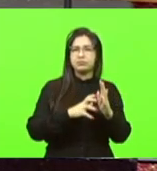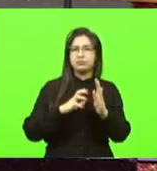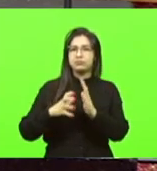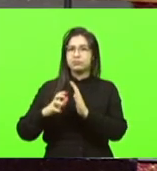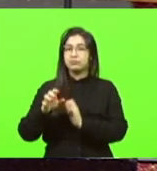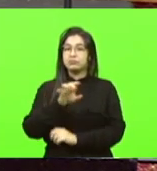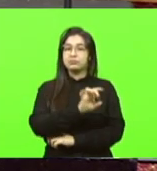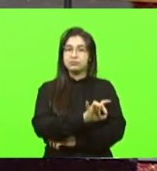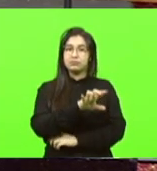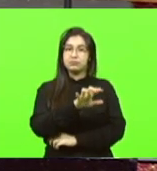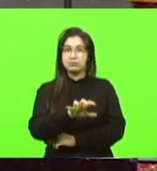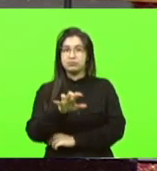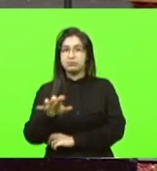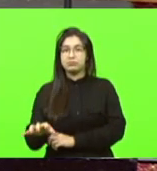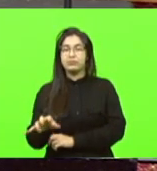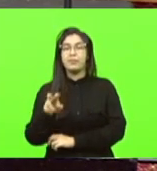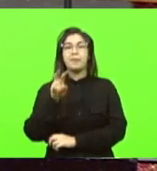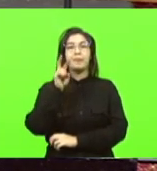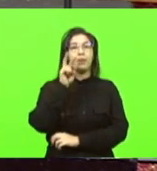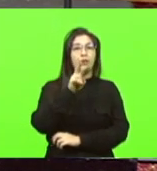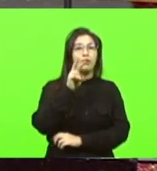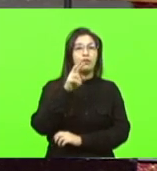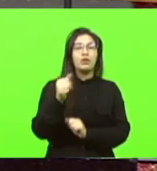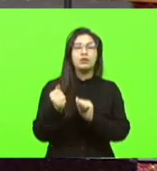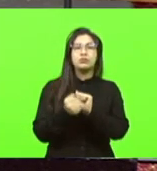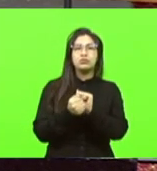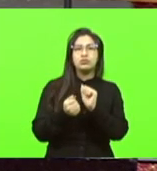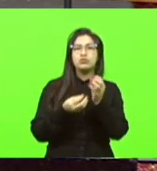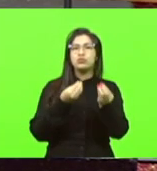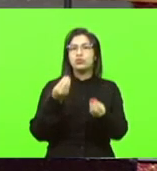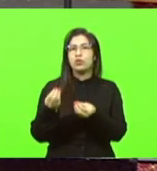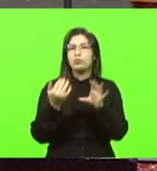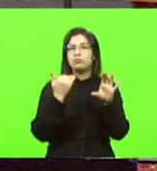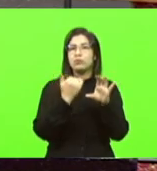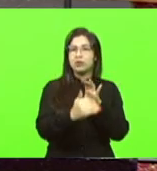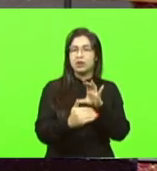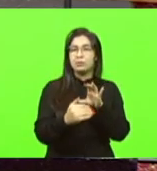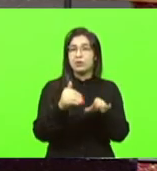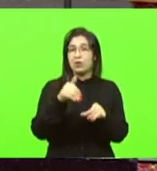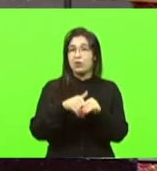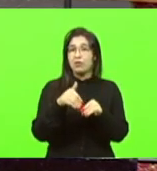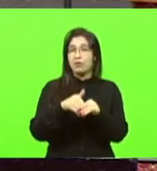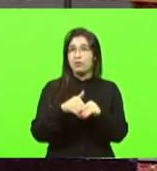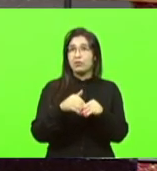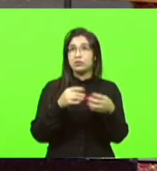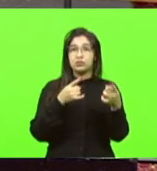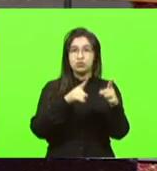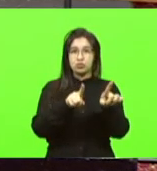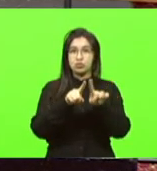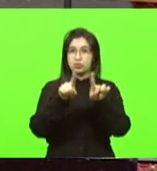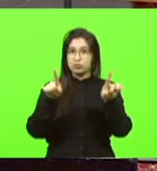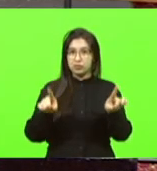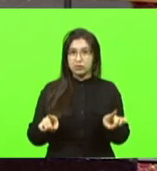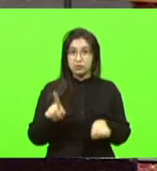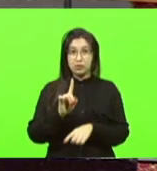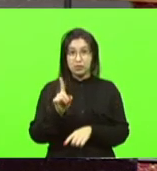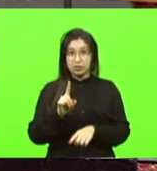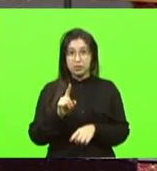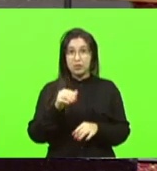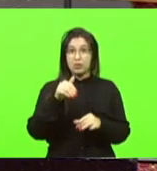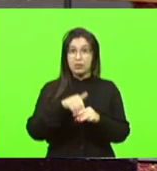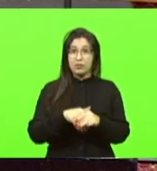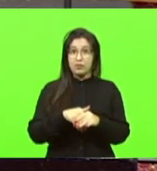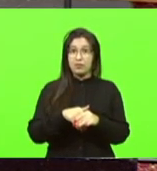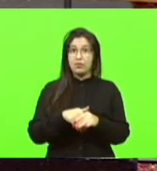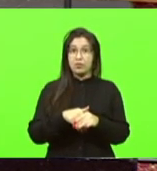acompanhando sempre os nossos encaminhamentos mas não vou é contra o servidor votamos a favor de Santa